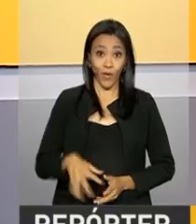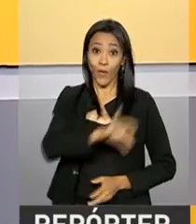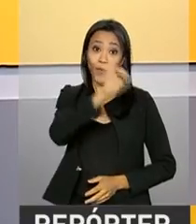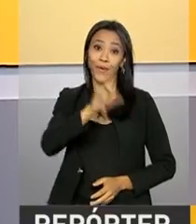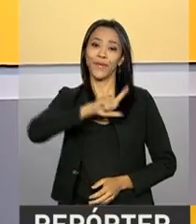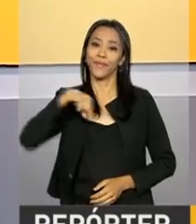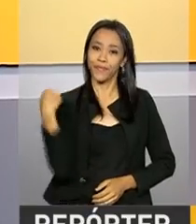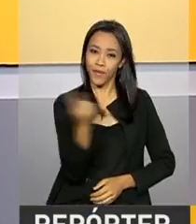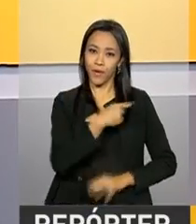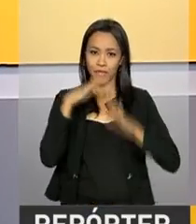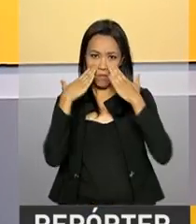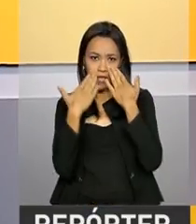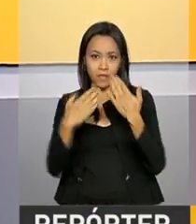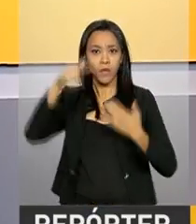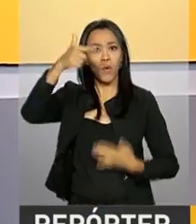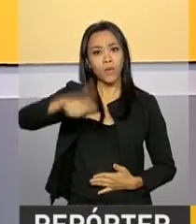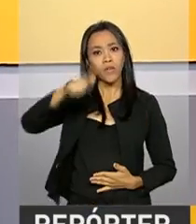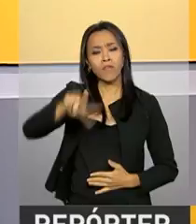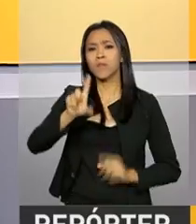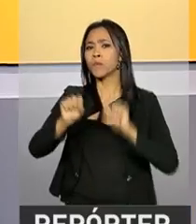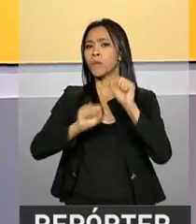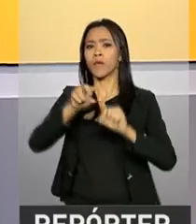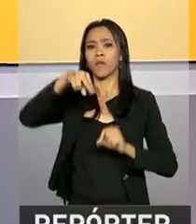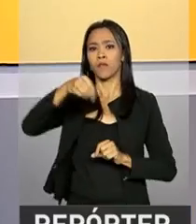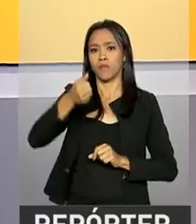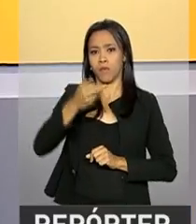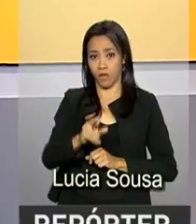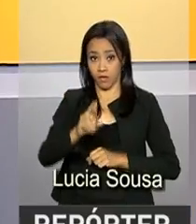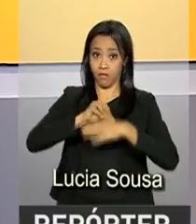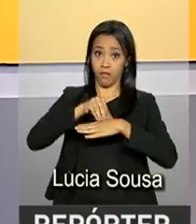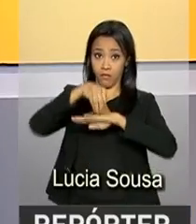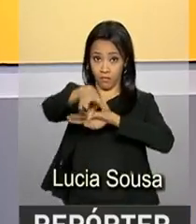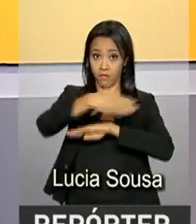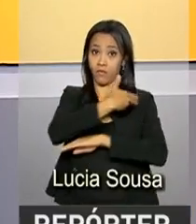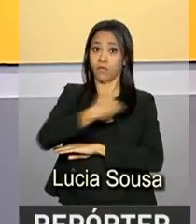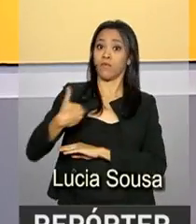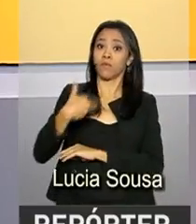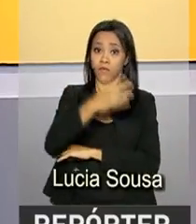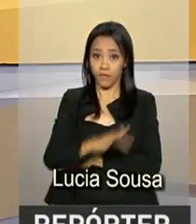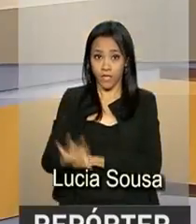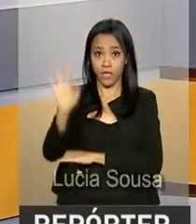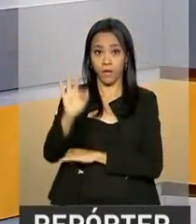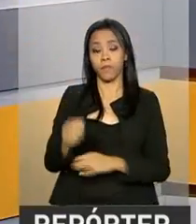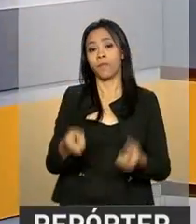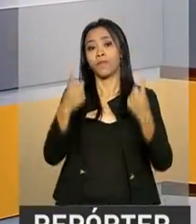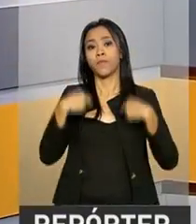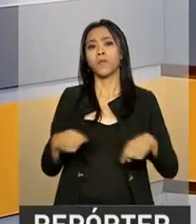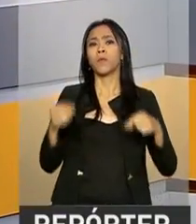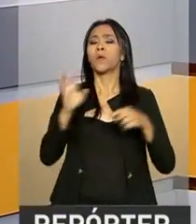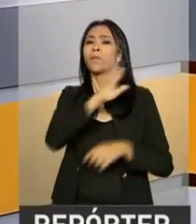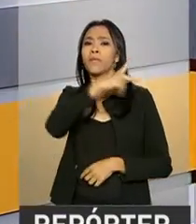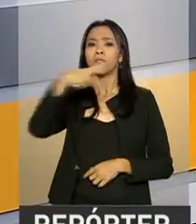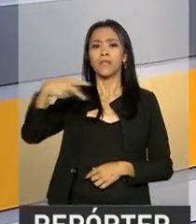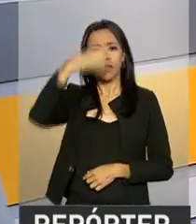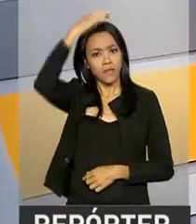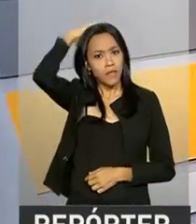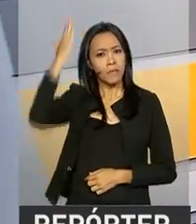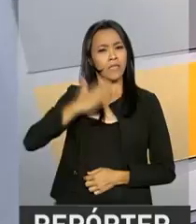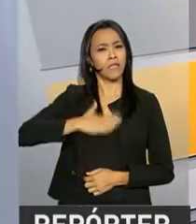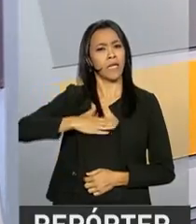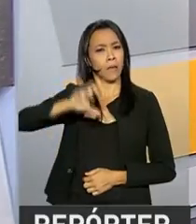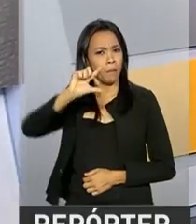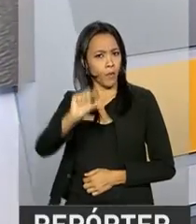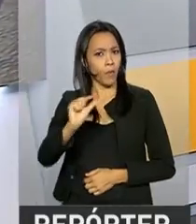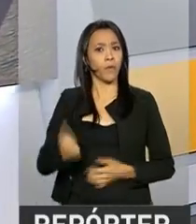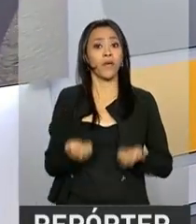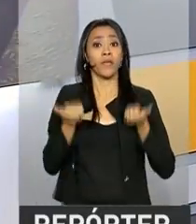Olá, estamos de volta com mais uma edição do Repórter NBR e as notícias do governo federal. O presidente Michel Temer entrega daqui a